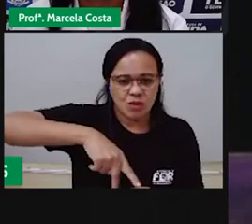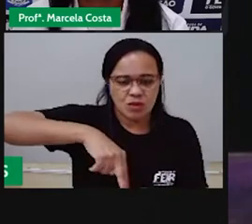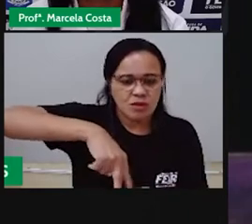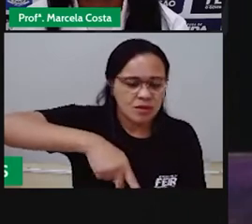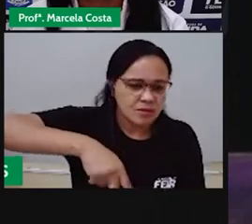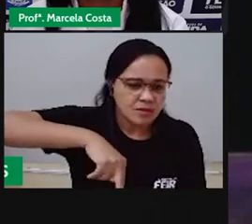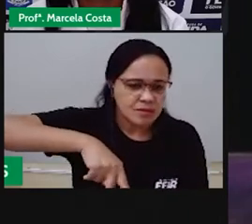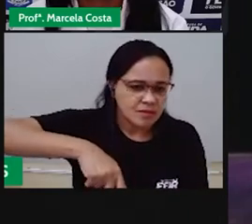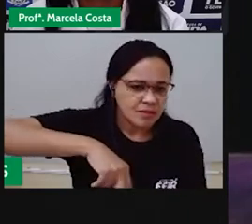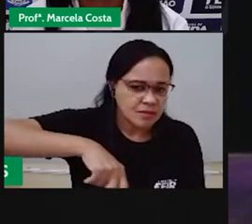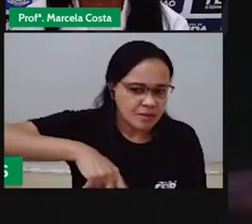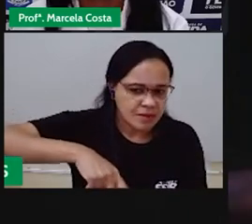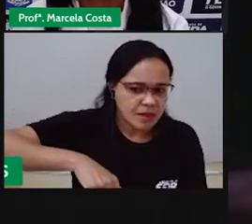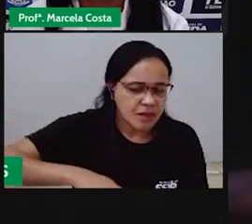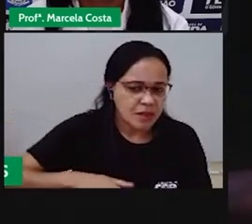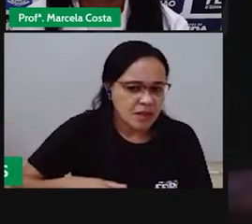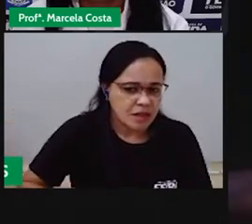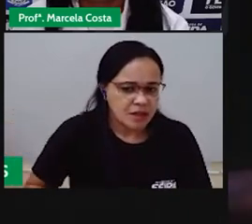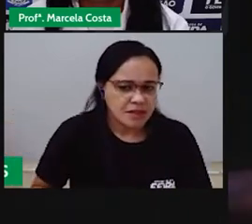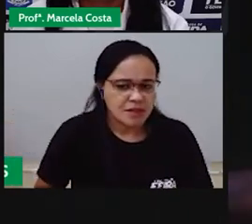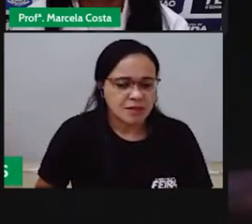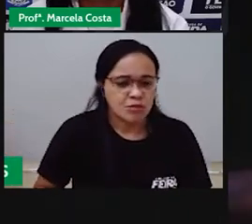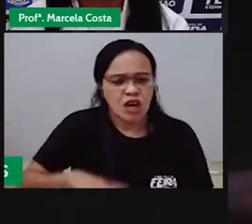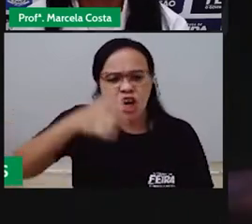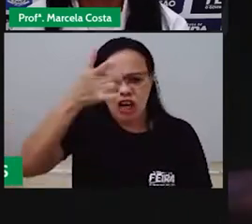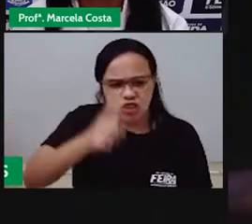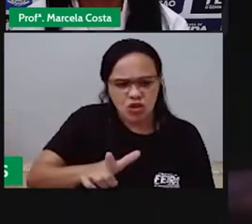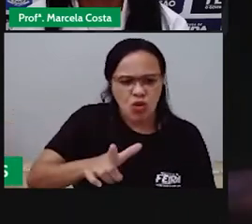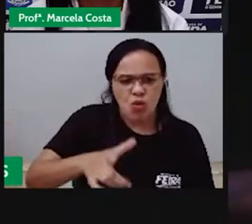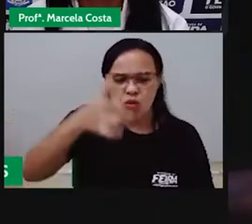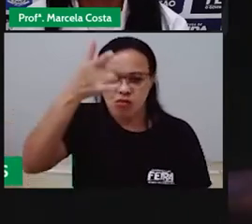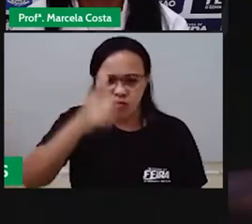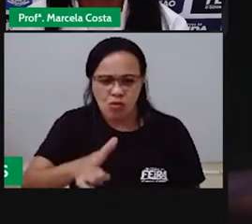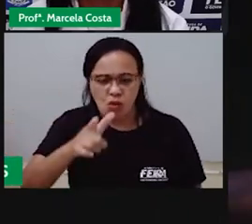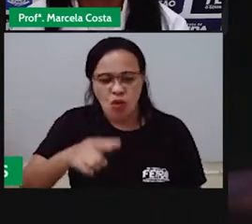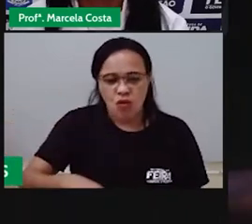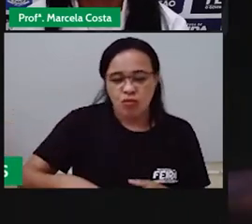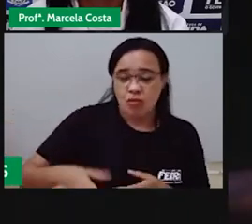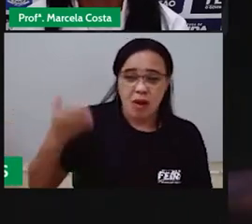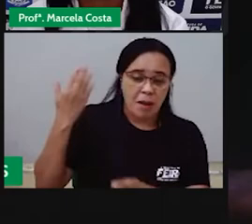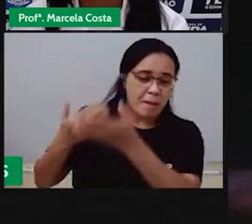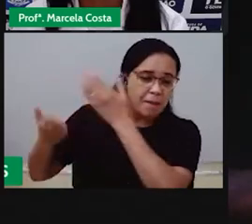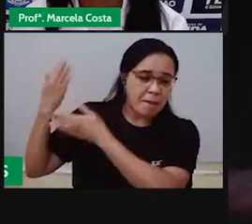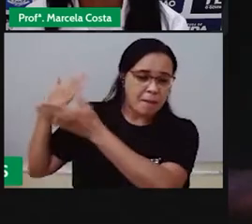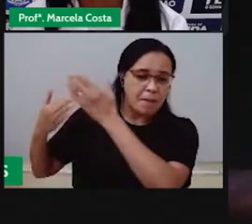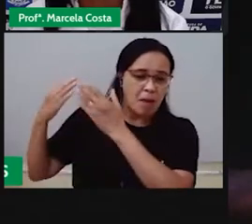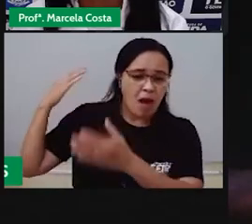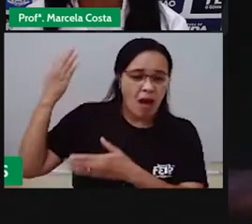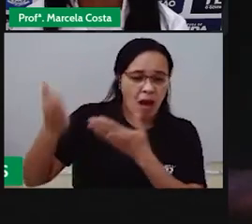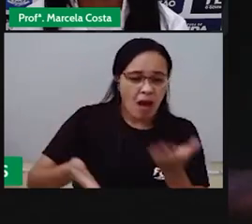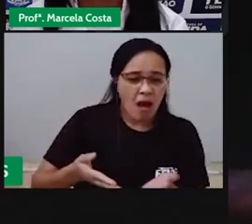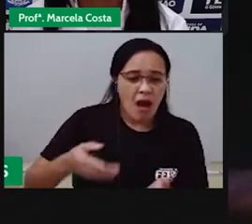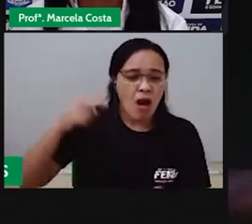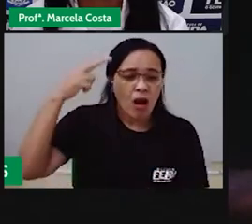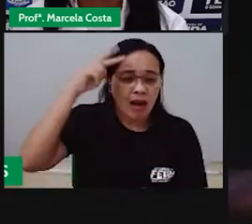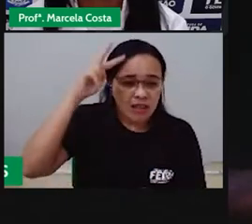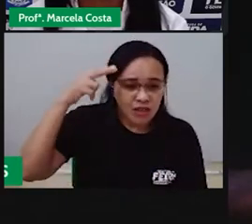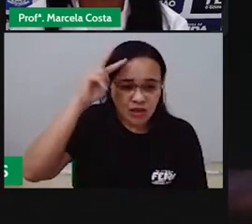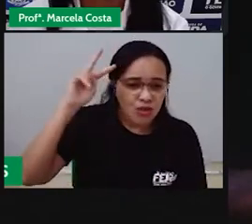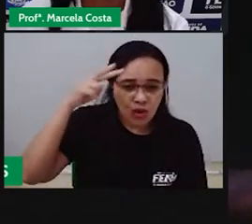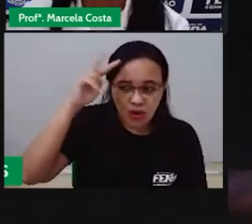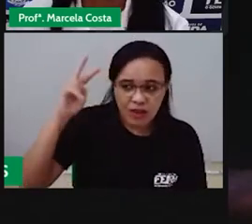populares, remetem um pouco dessa história, né? Remetem um pouco da questão do próprio bando, como ele chega,